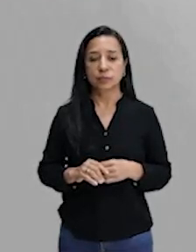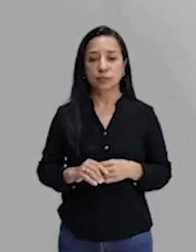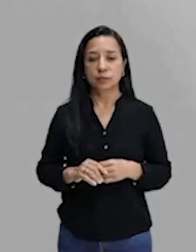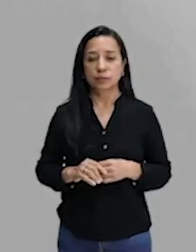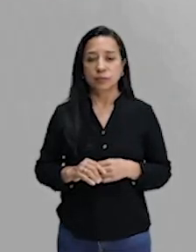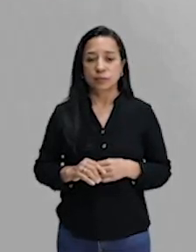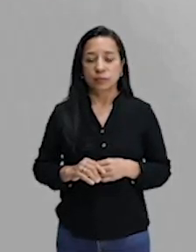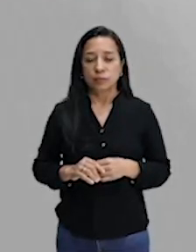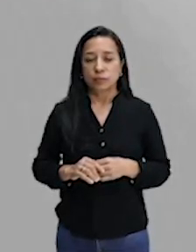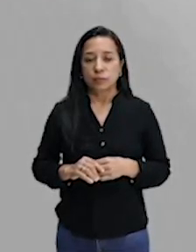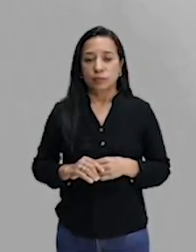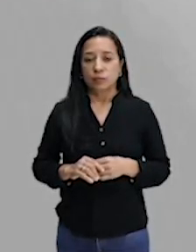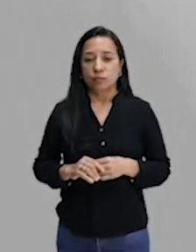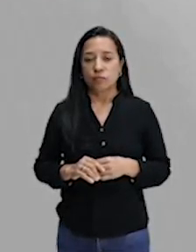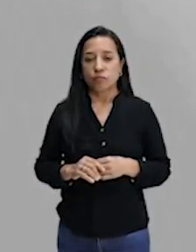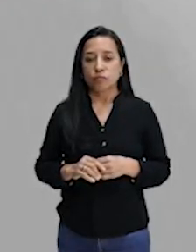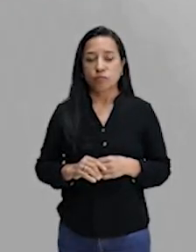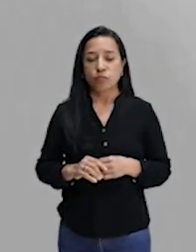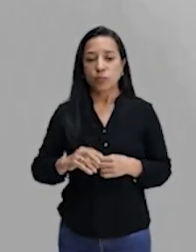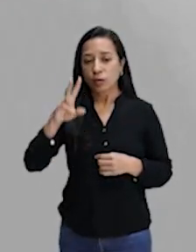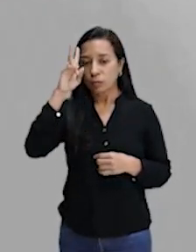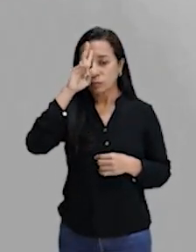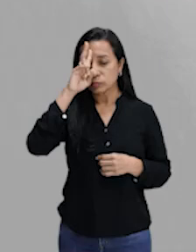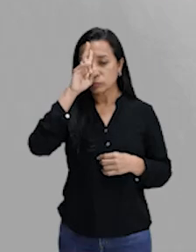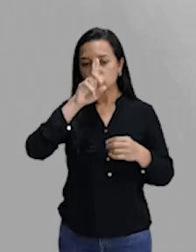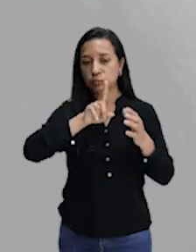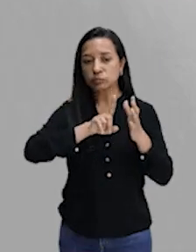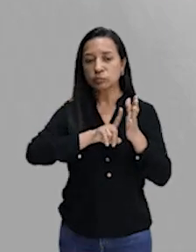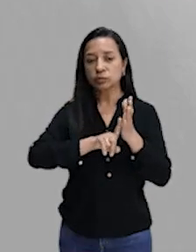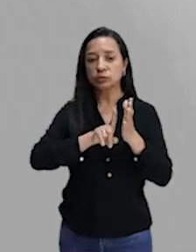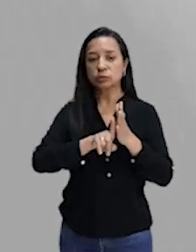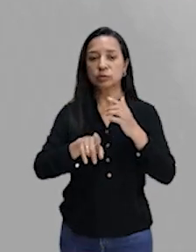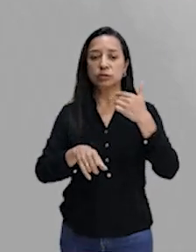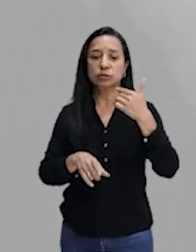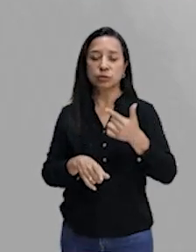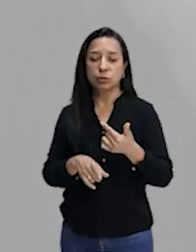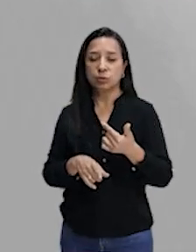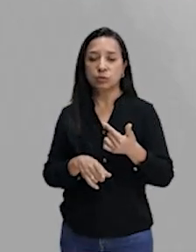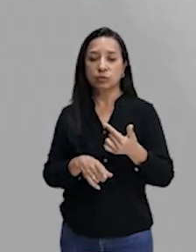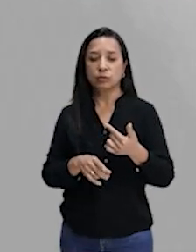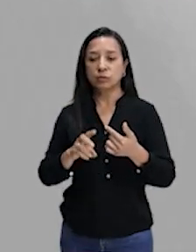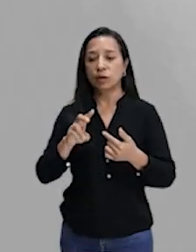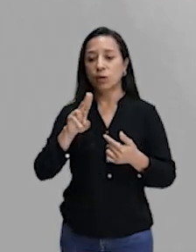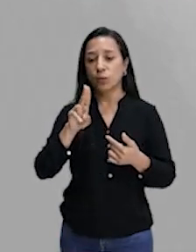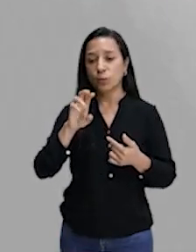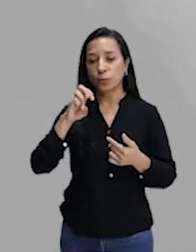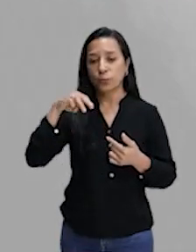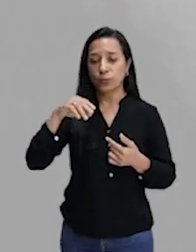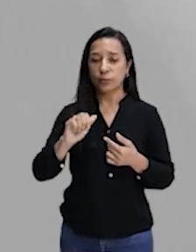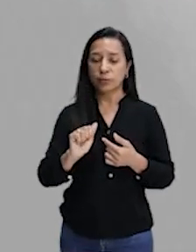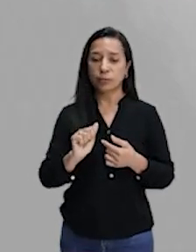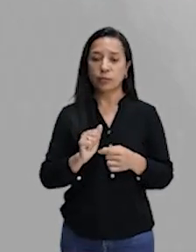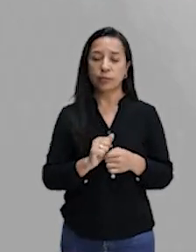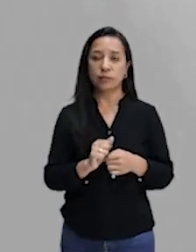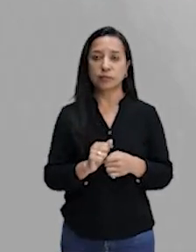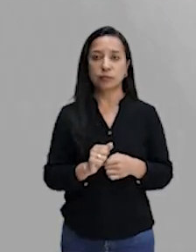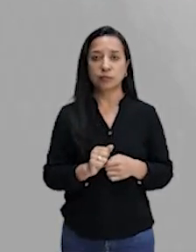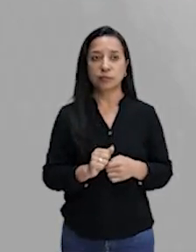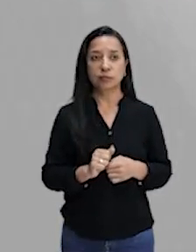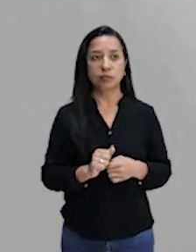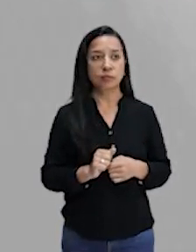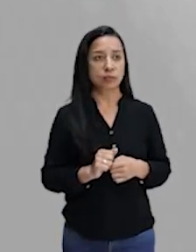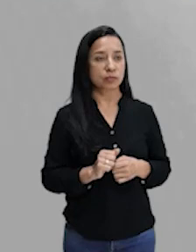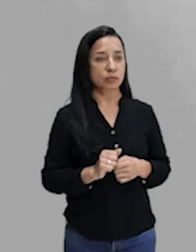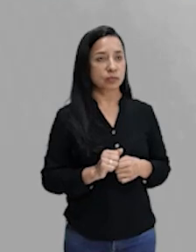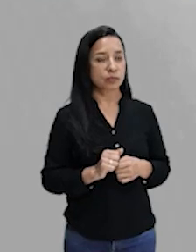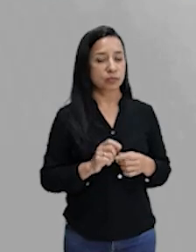vamos para a questão 3 Lembrando que a questão 2 foi uma questão da Universidade Estadual do Maranhão questão da UEMA viu vamos lá